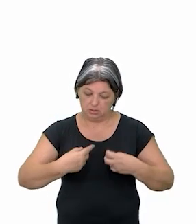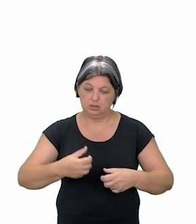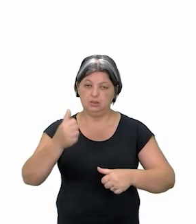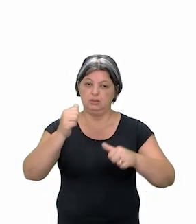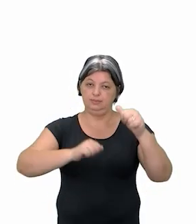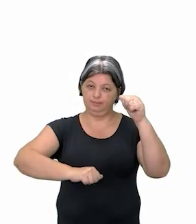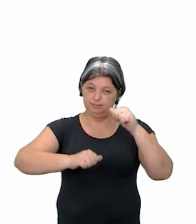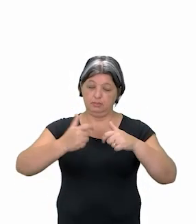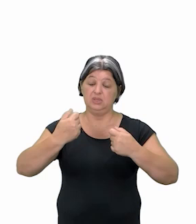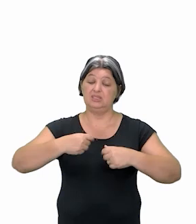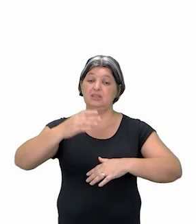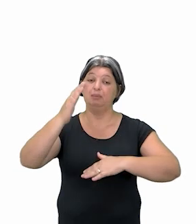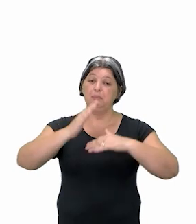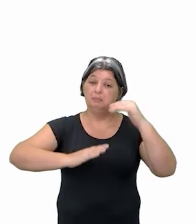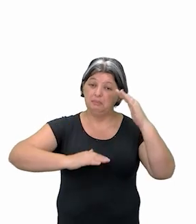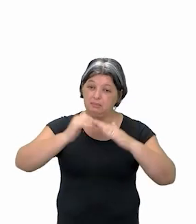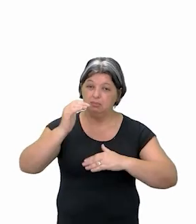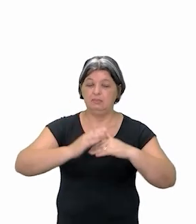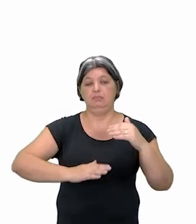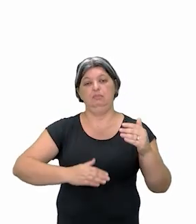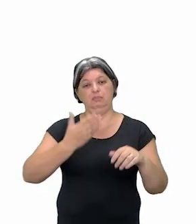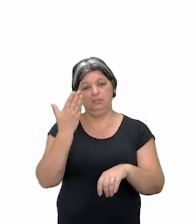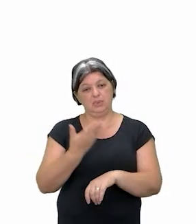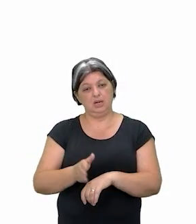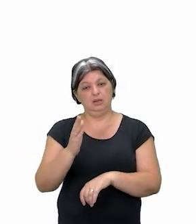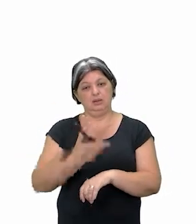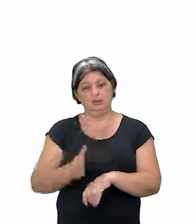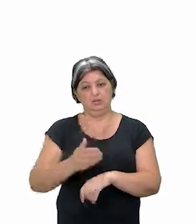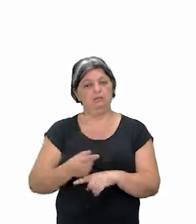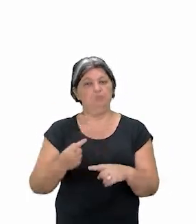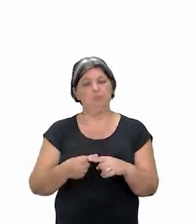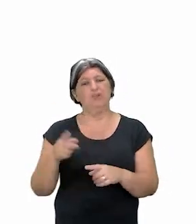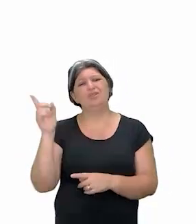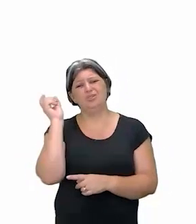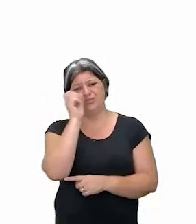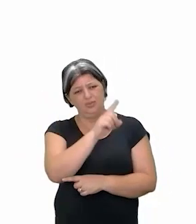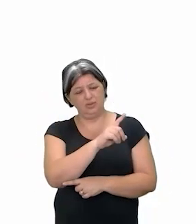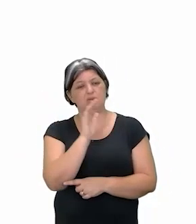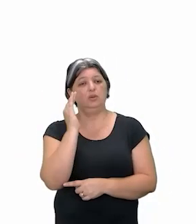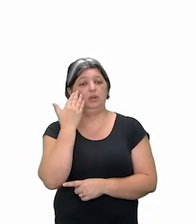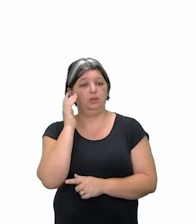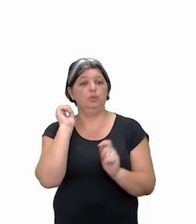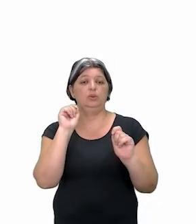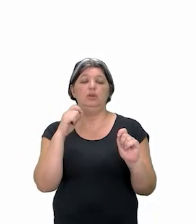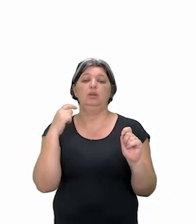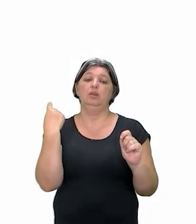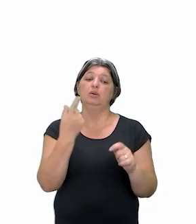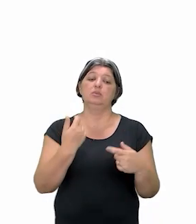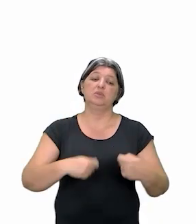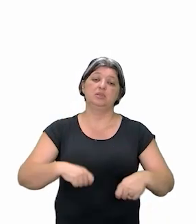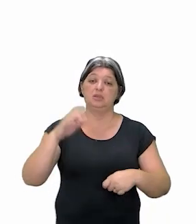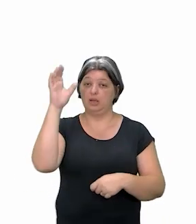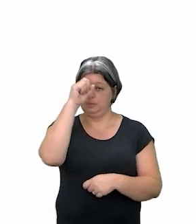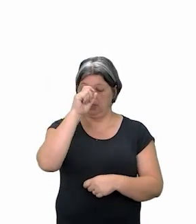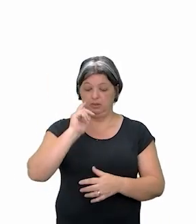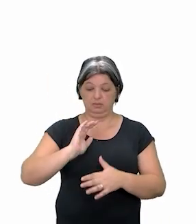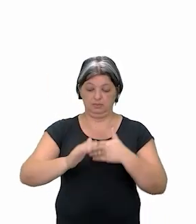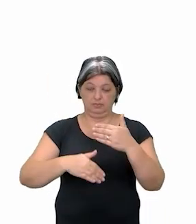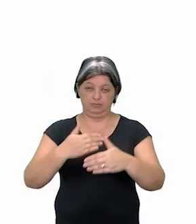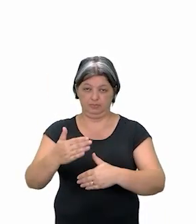muita prática. É muito difícil a gente entender sobre as nossas próprias necessidades no que diz respeito aos